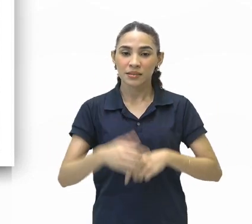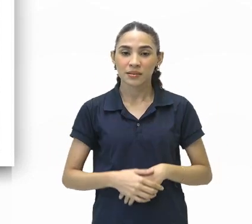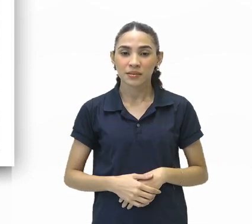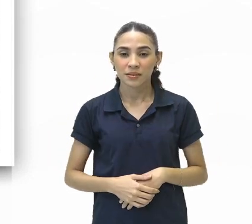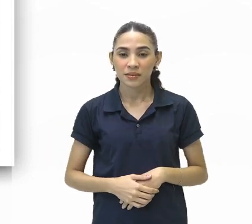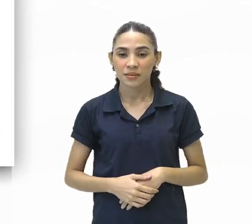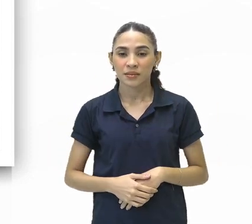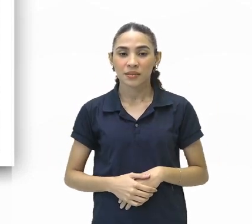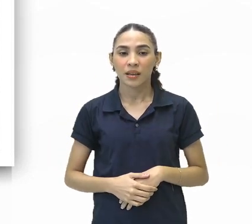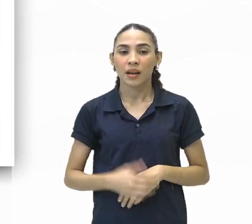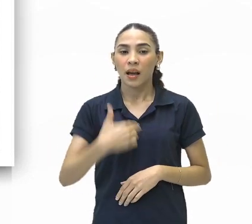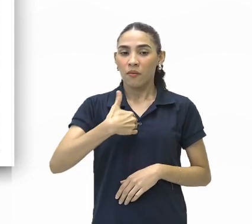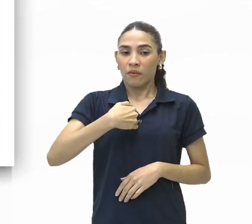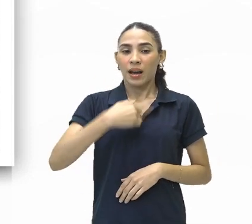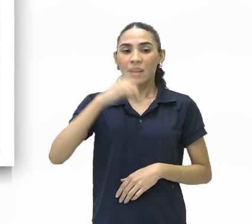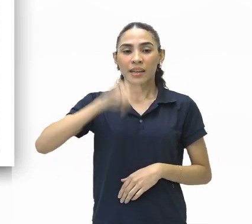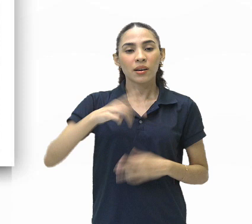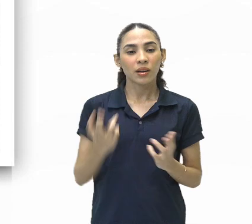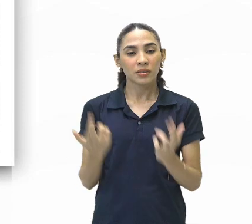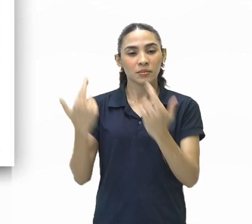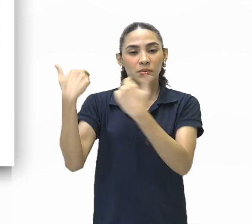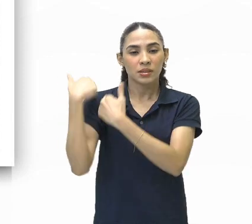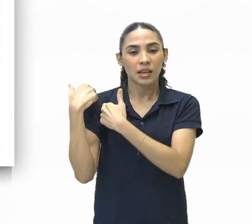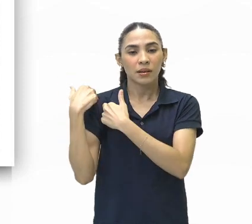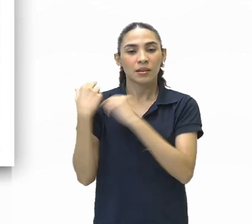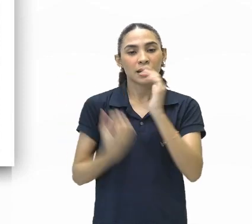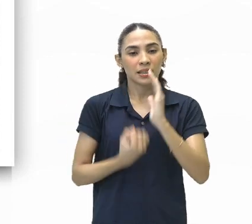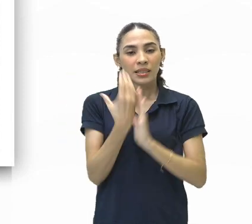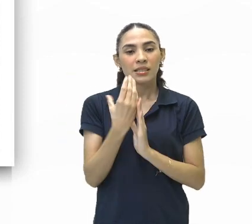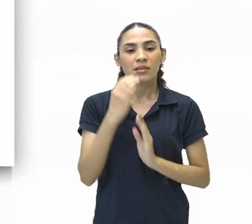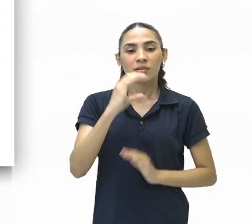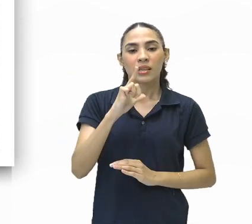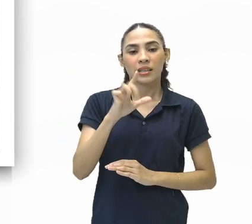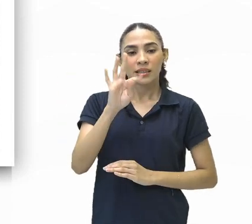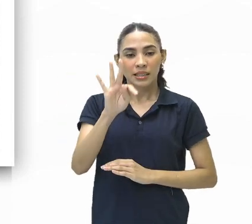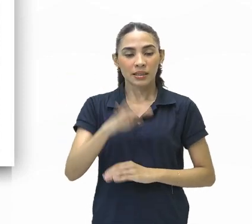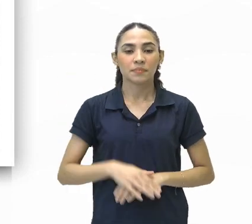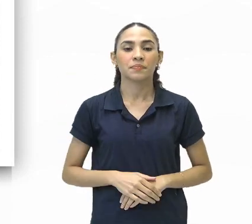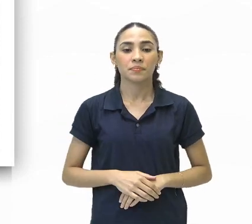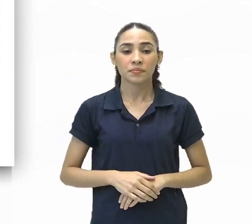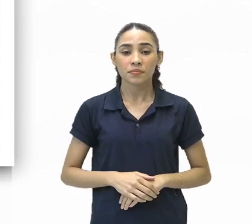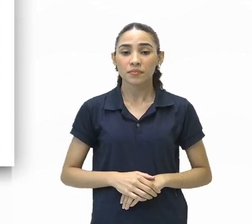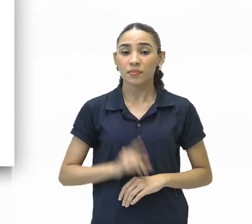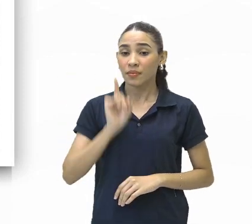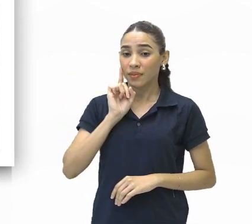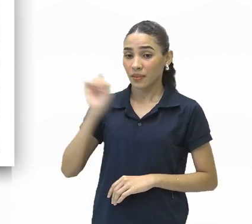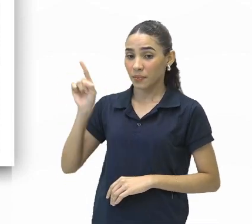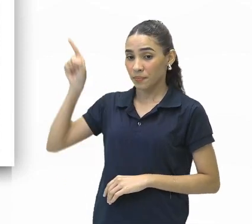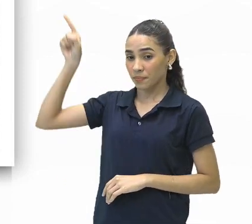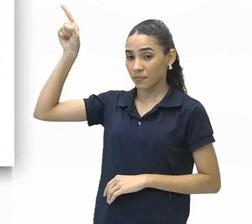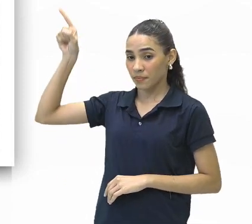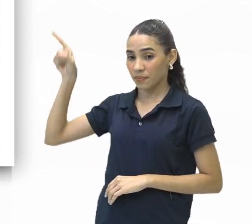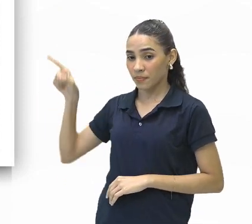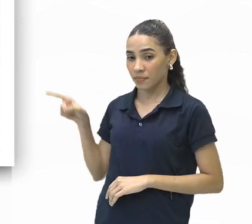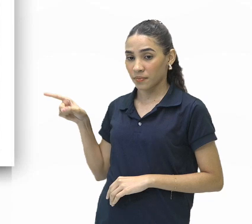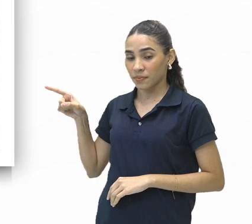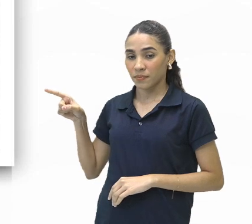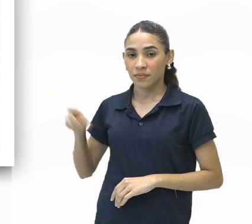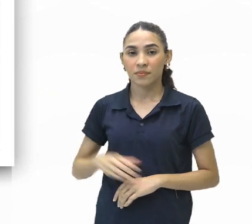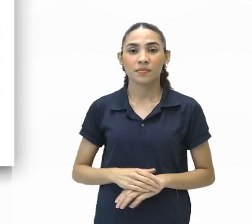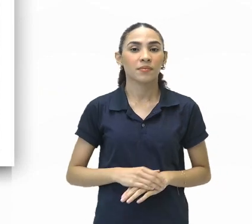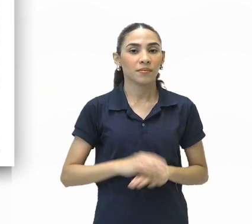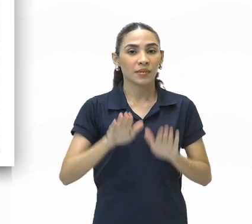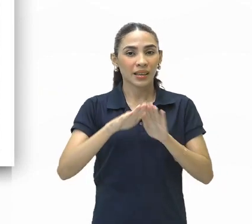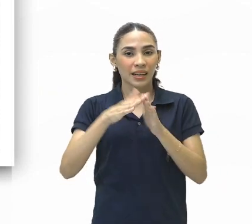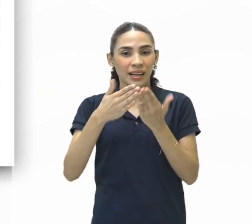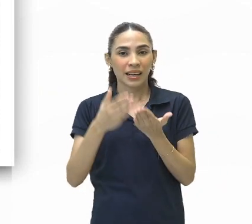trabalhistas. Vargas é o responsável pela consolidação das leis de trabalho. E aqui trouxemos a foto, né, da carteira